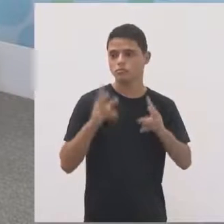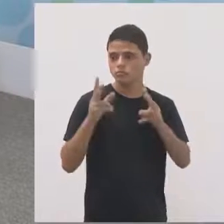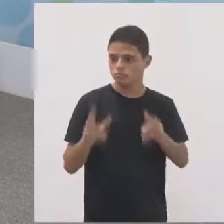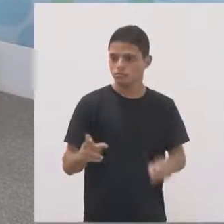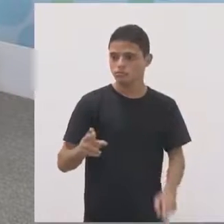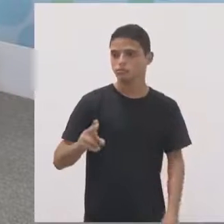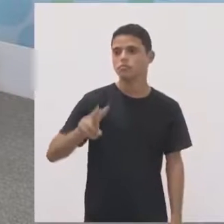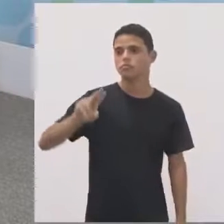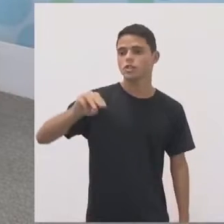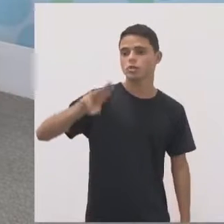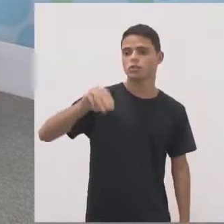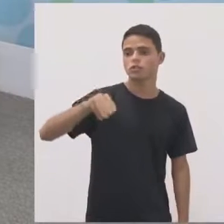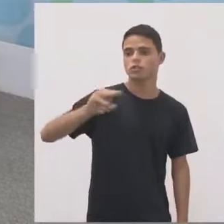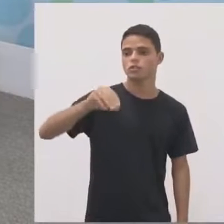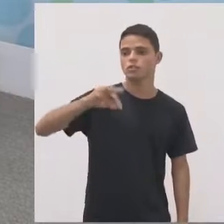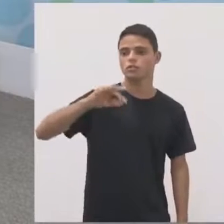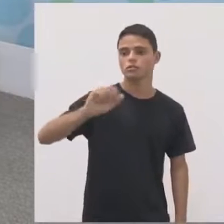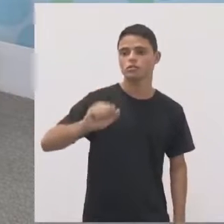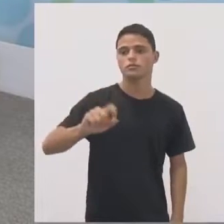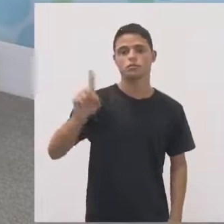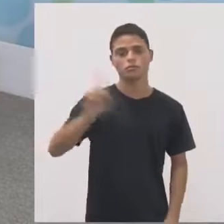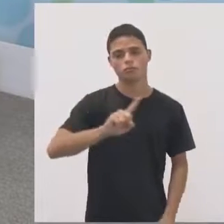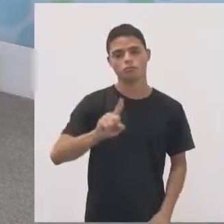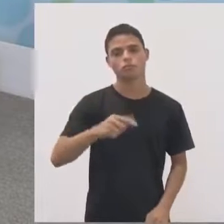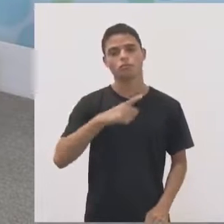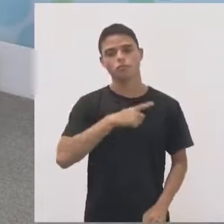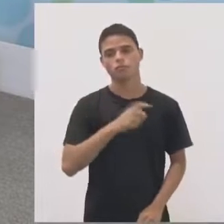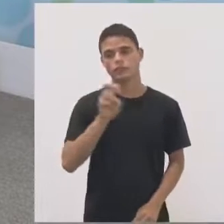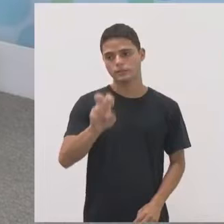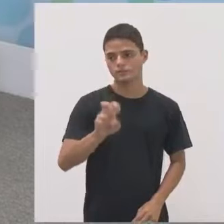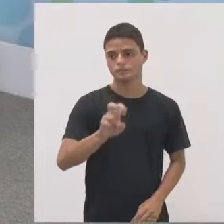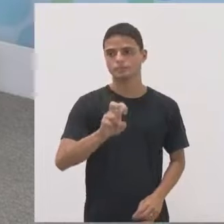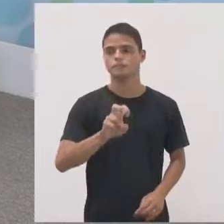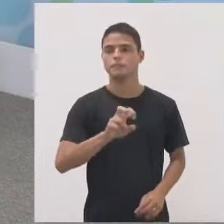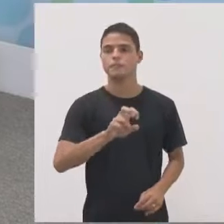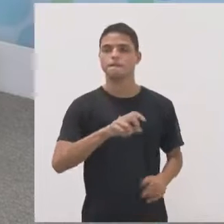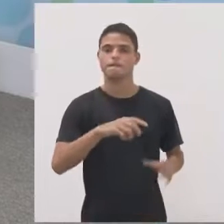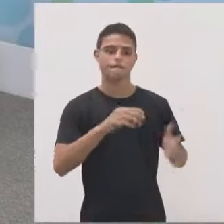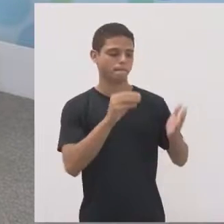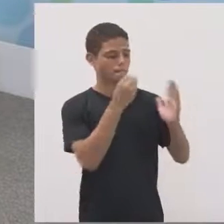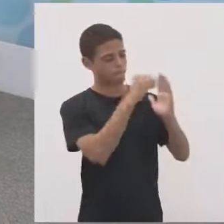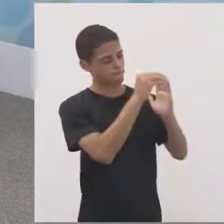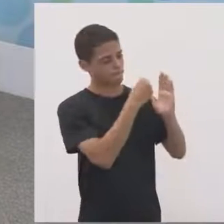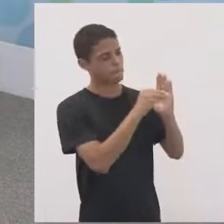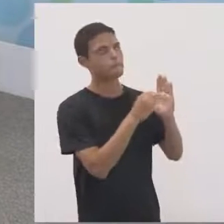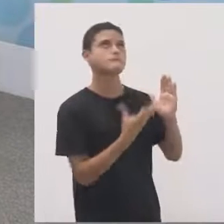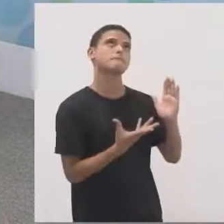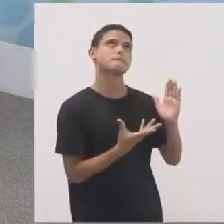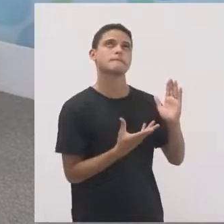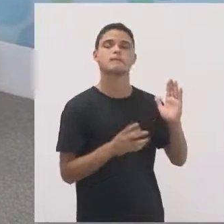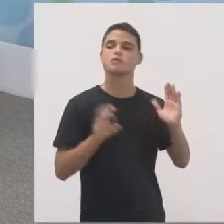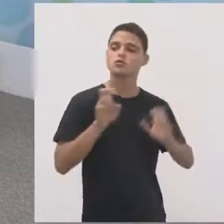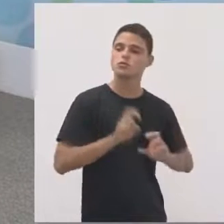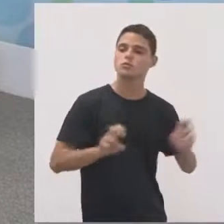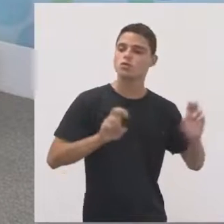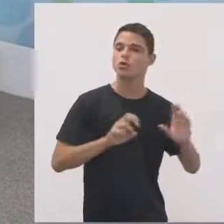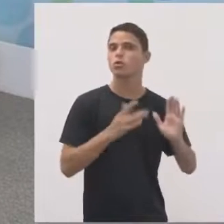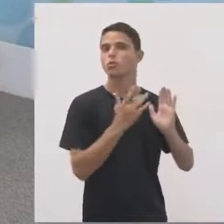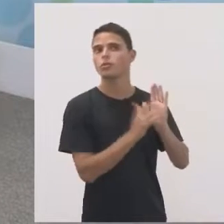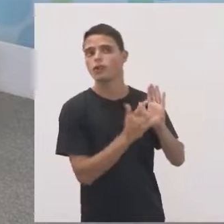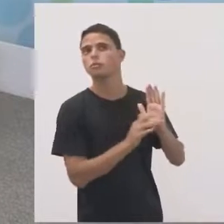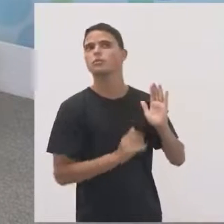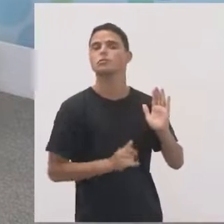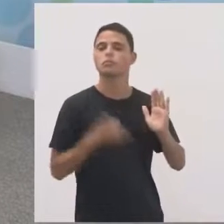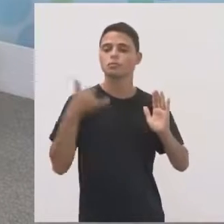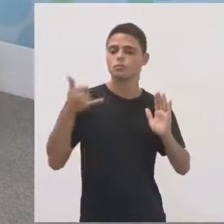Ana falou. Eu tenho 5 licenças do Office, eu vou colocar no meu computador, no meu tablet, no meu celular, no meu computador da diretoria, no meu computador da